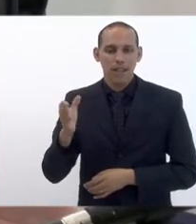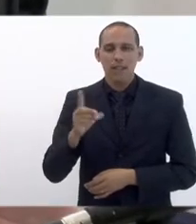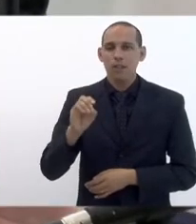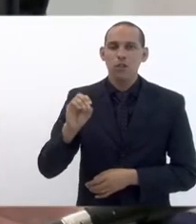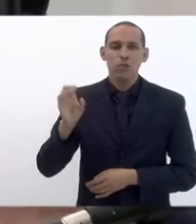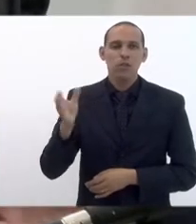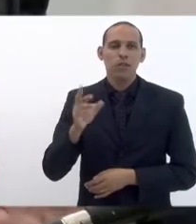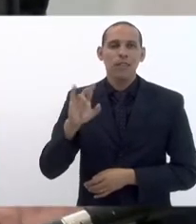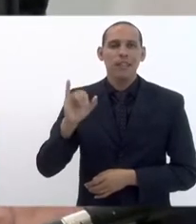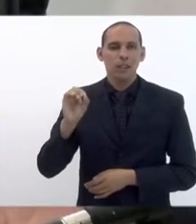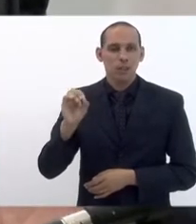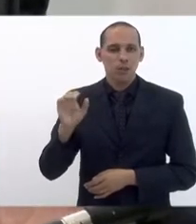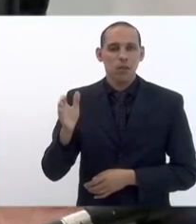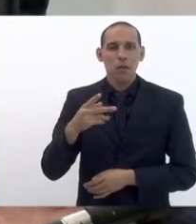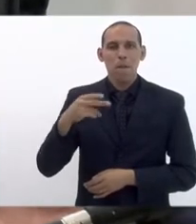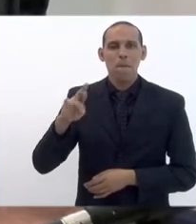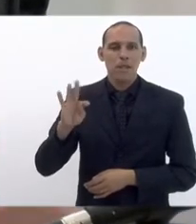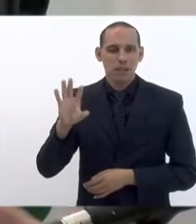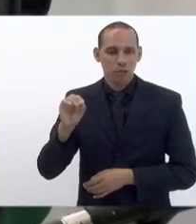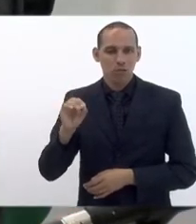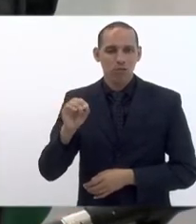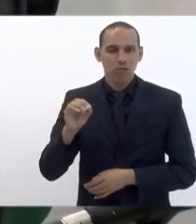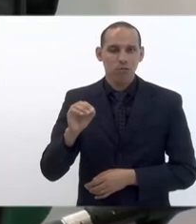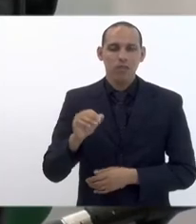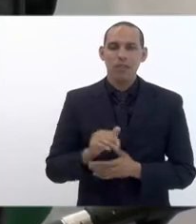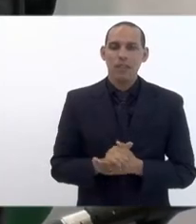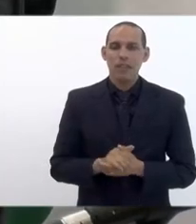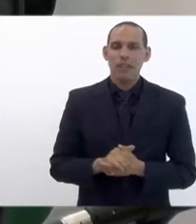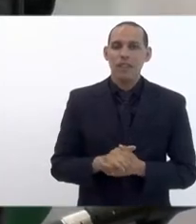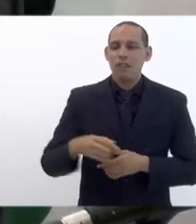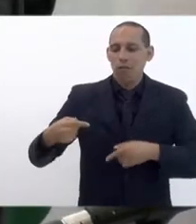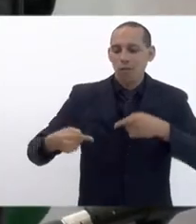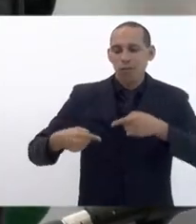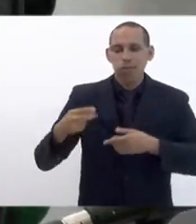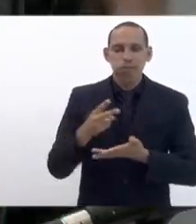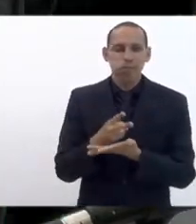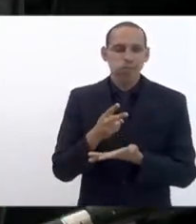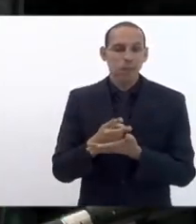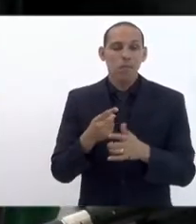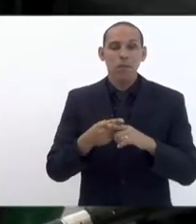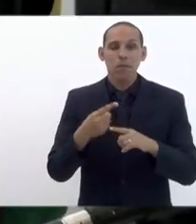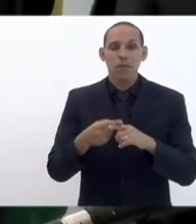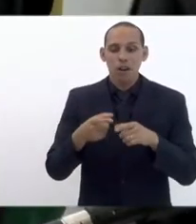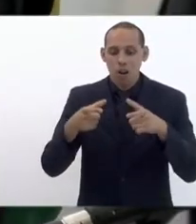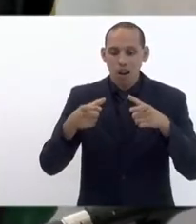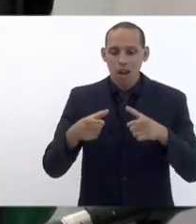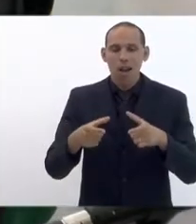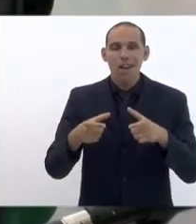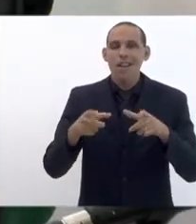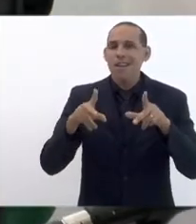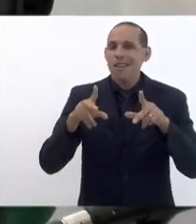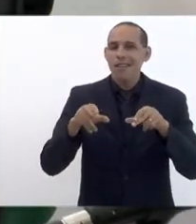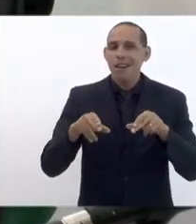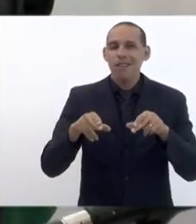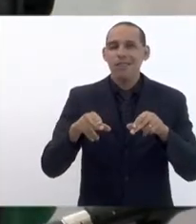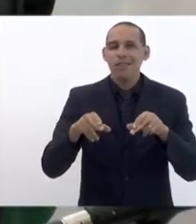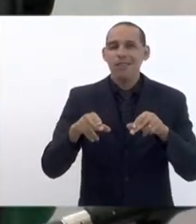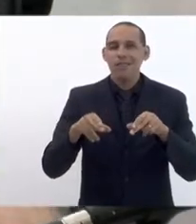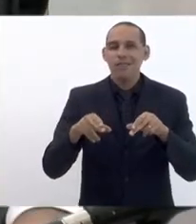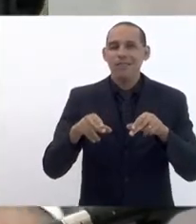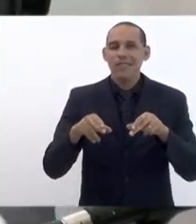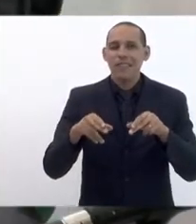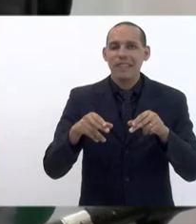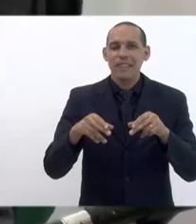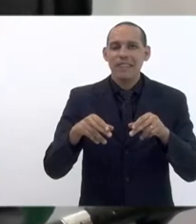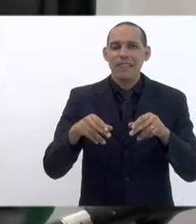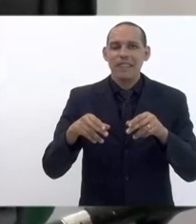e o mesmo debate vivem em guerra por causa disso. Por conta de uma localidade que exatamente causava ali um